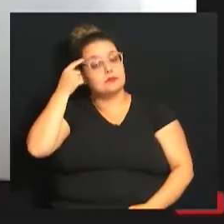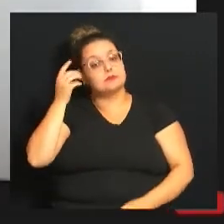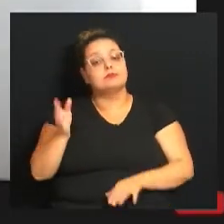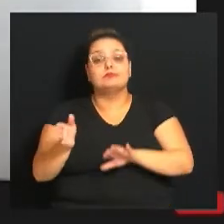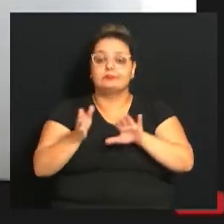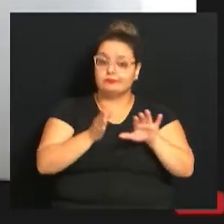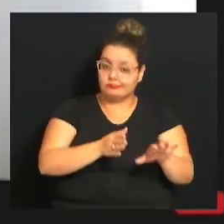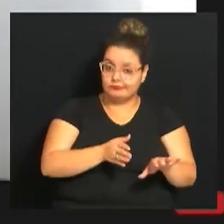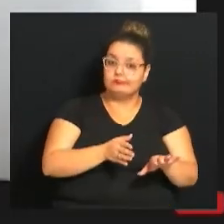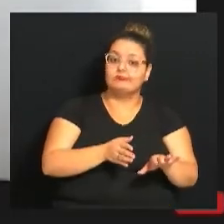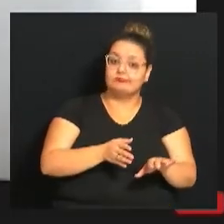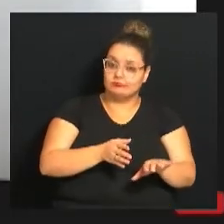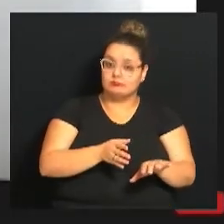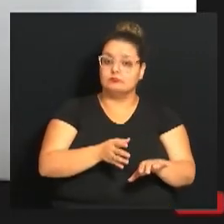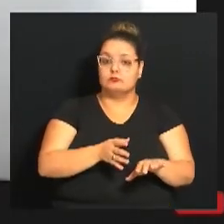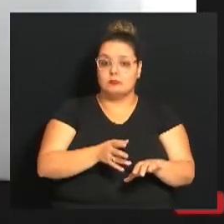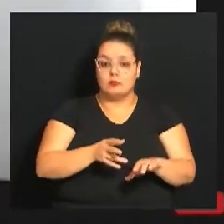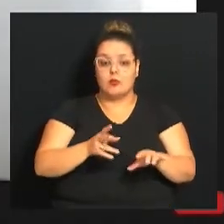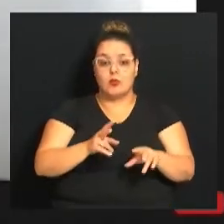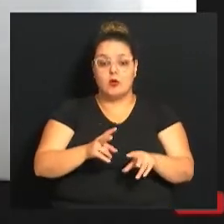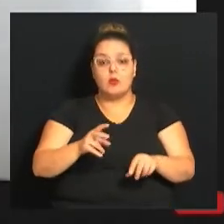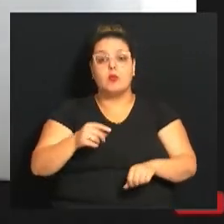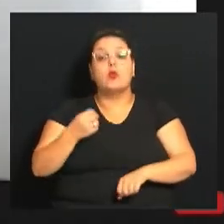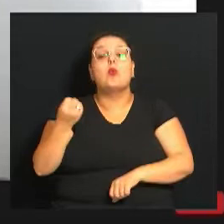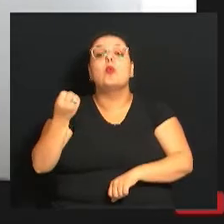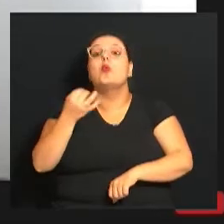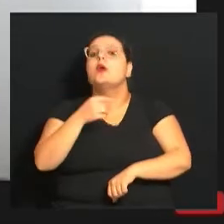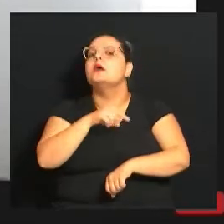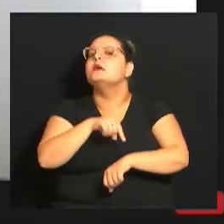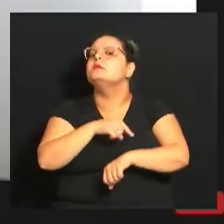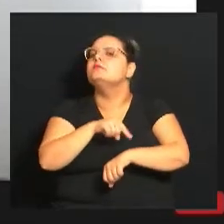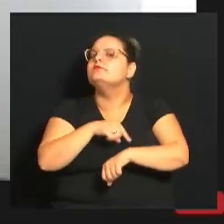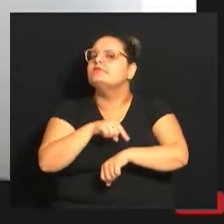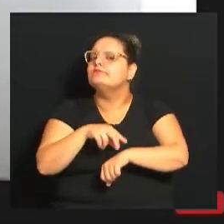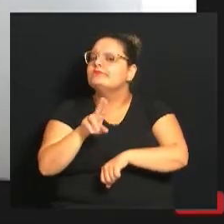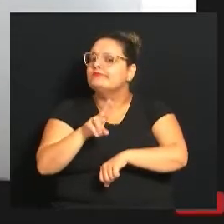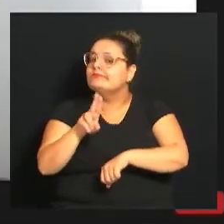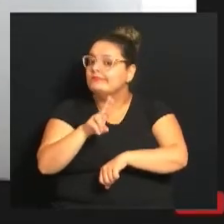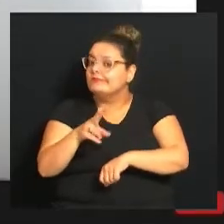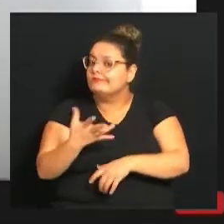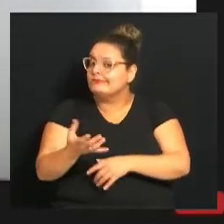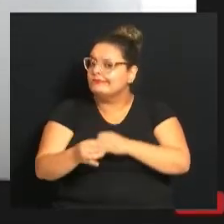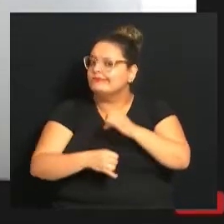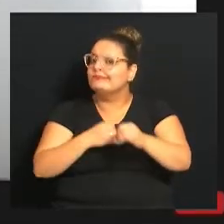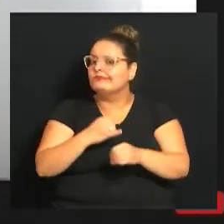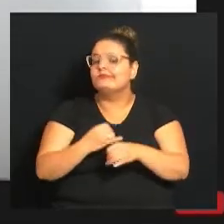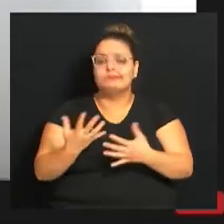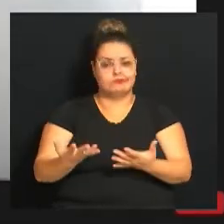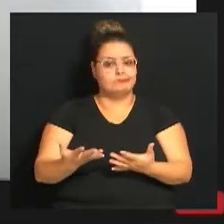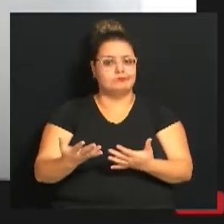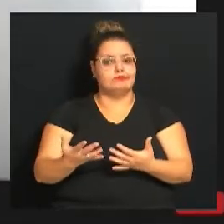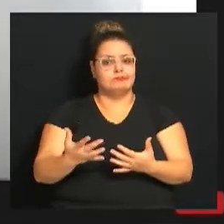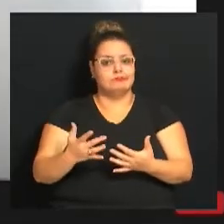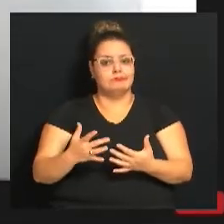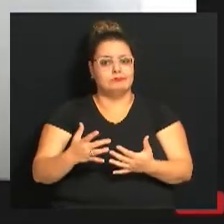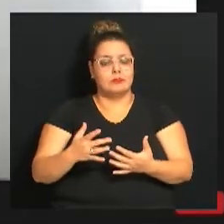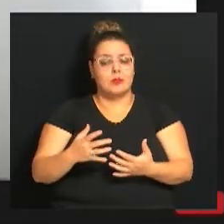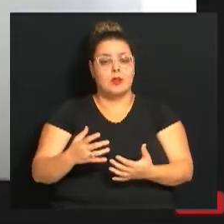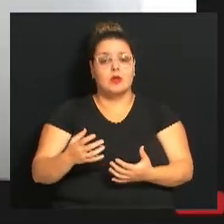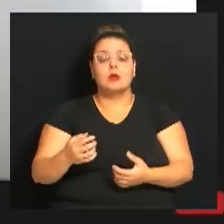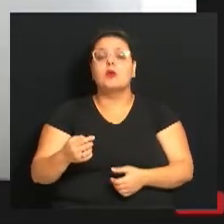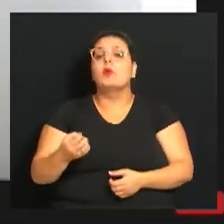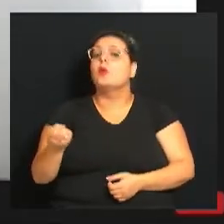é olhar muito quanto tempo a gente está usando para se conectar e quanto tempo a gente está usando